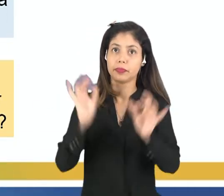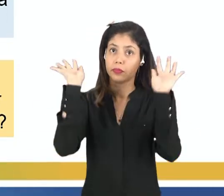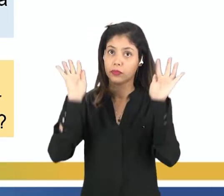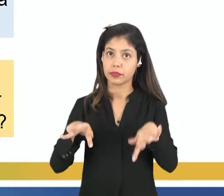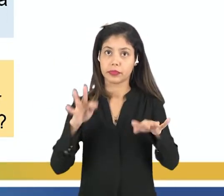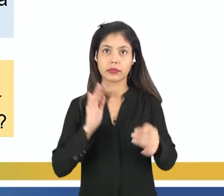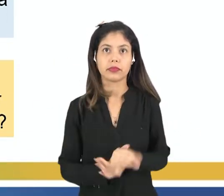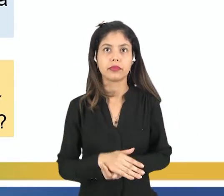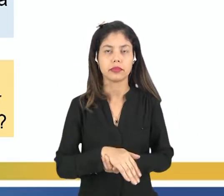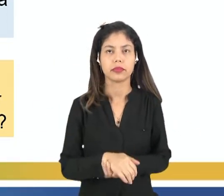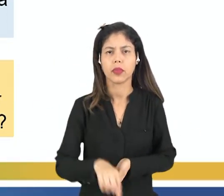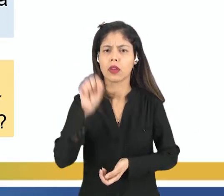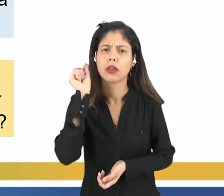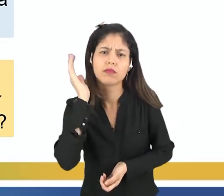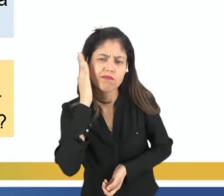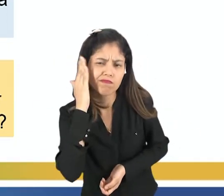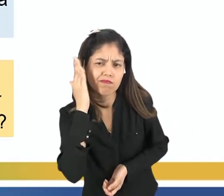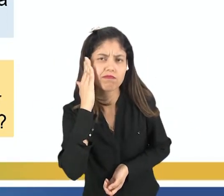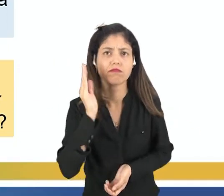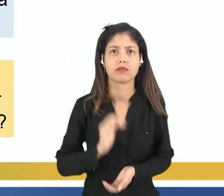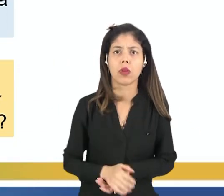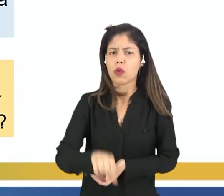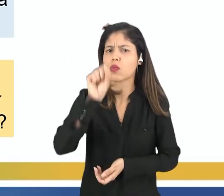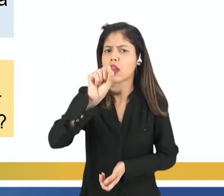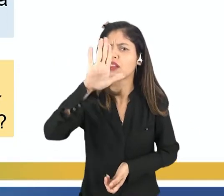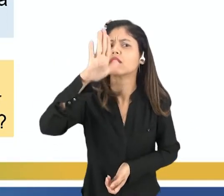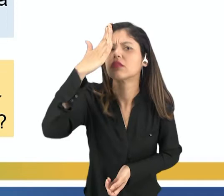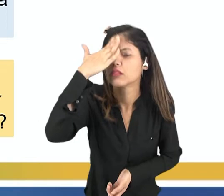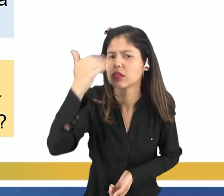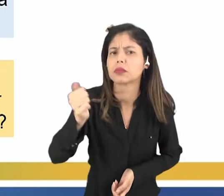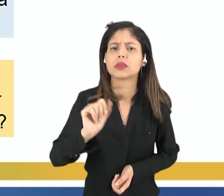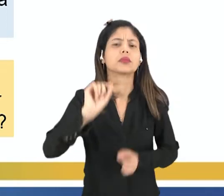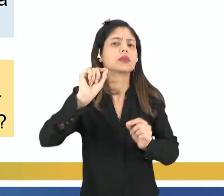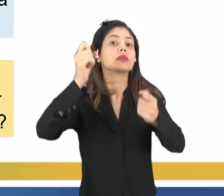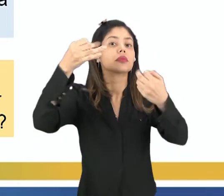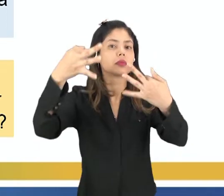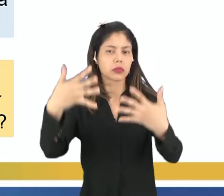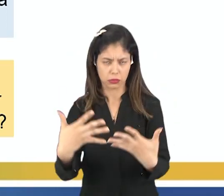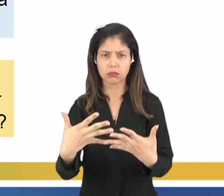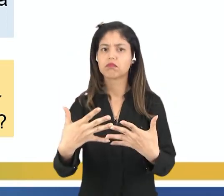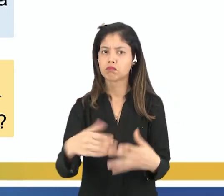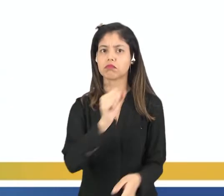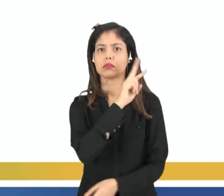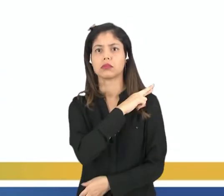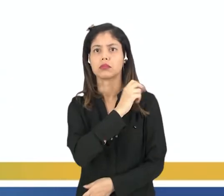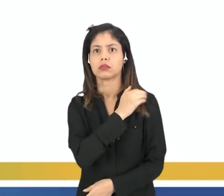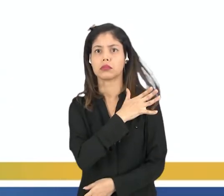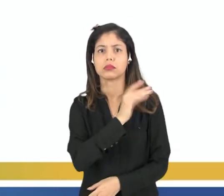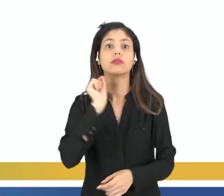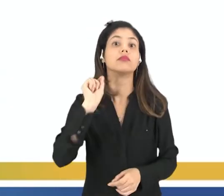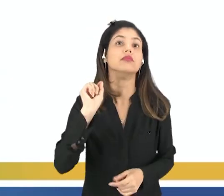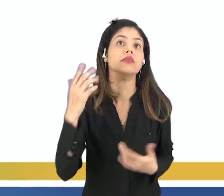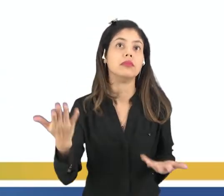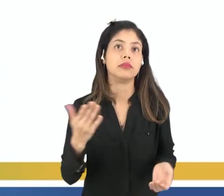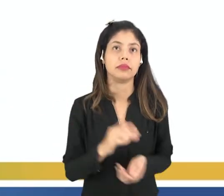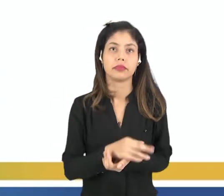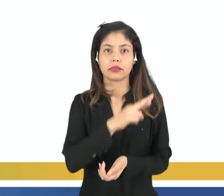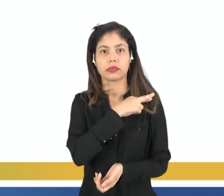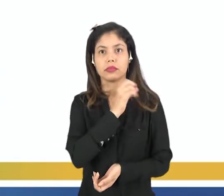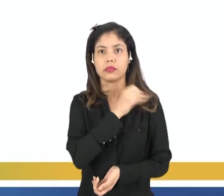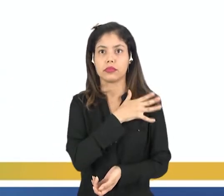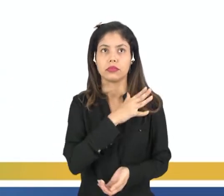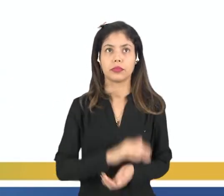fim, a gente precisa entender se a gente sabe de fato definir o que é o racismo. O que é